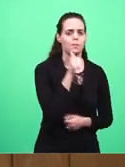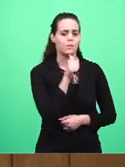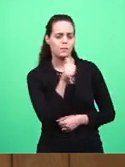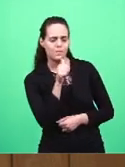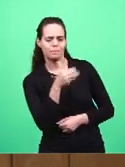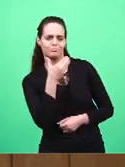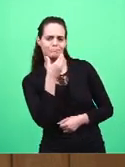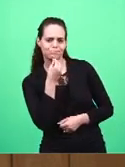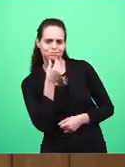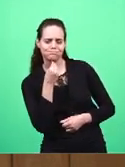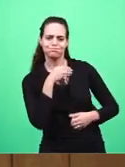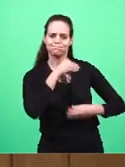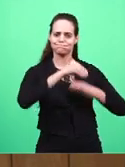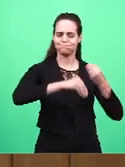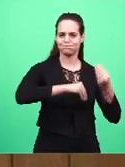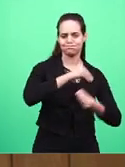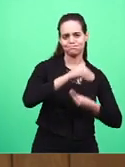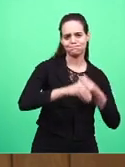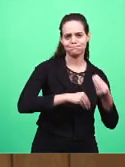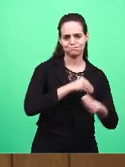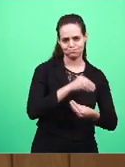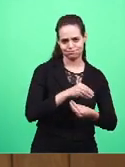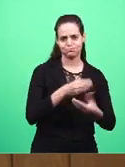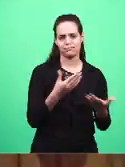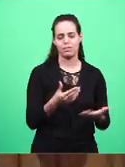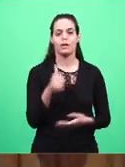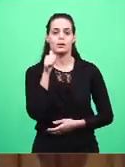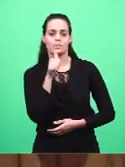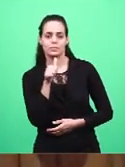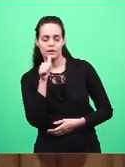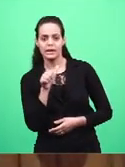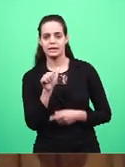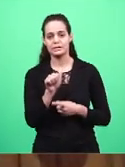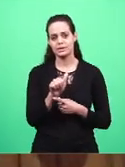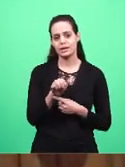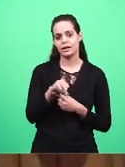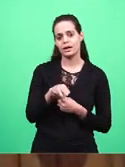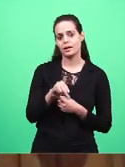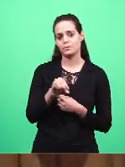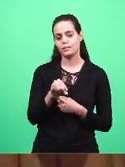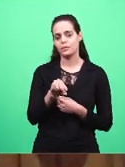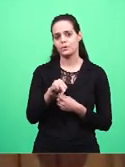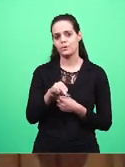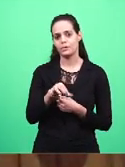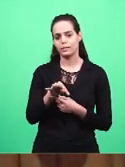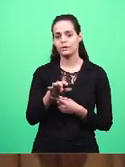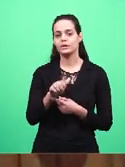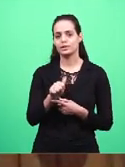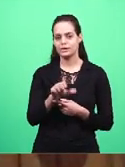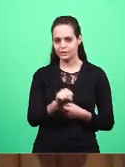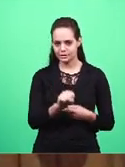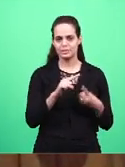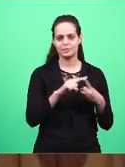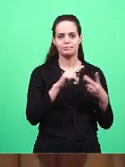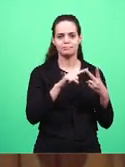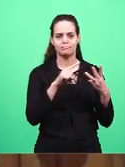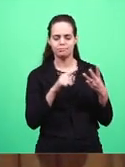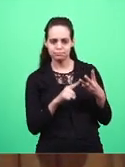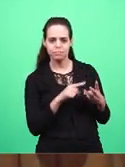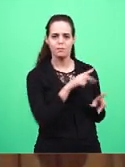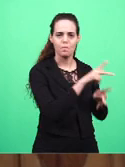judeus, entendi, eles tinham uma responsabilidade. Observe, o judeu não se